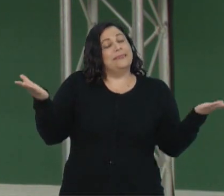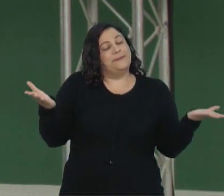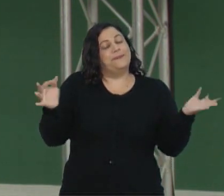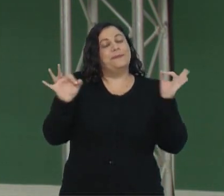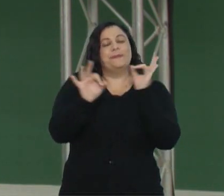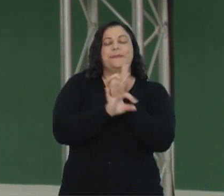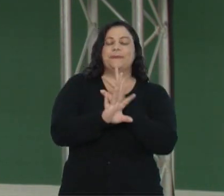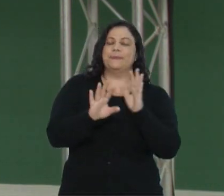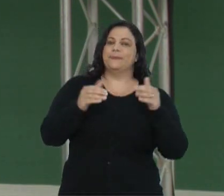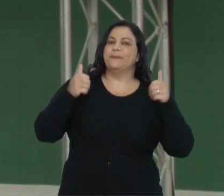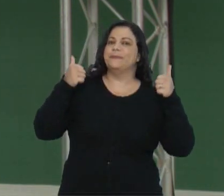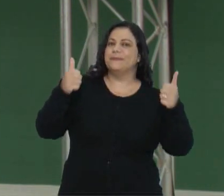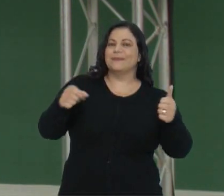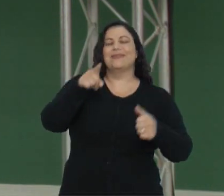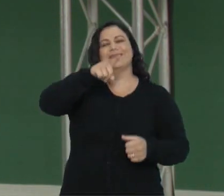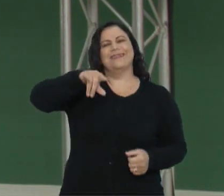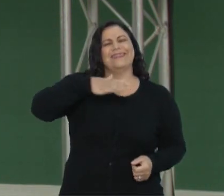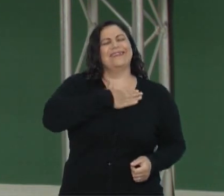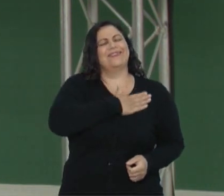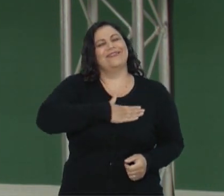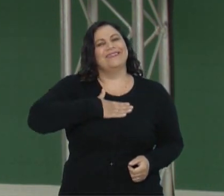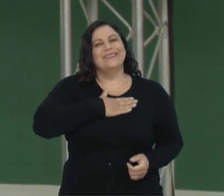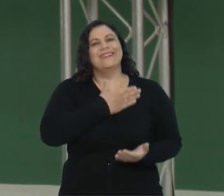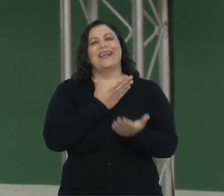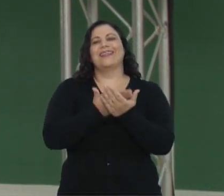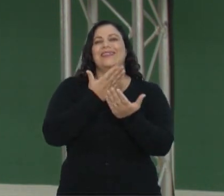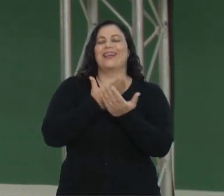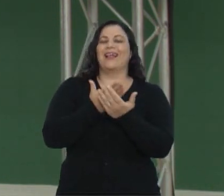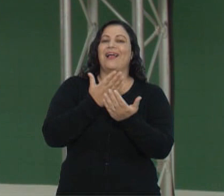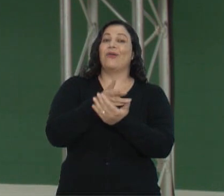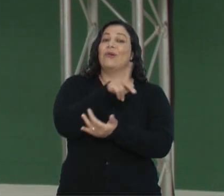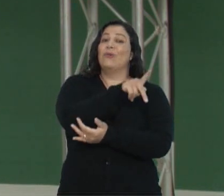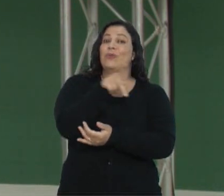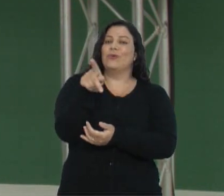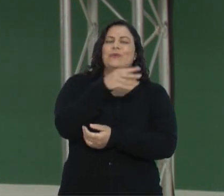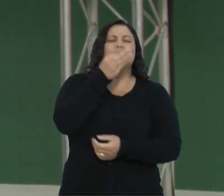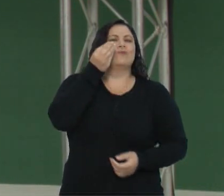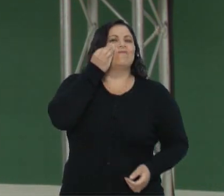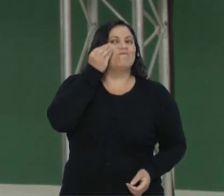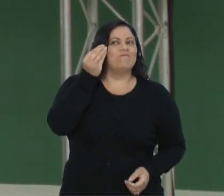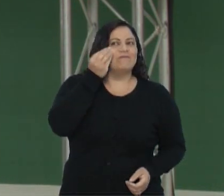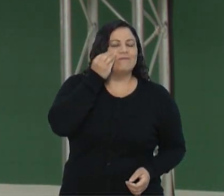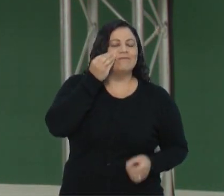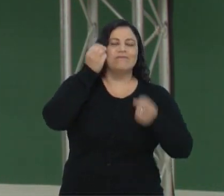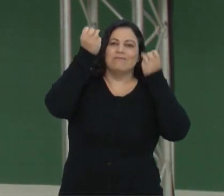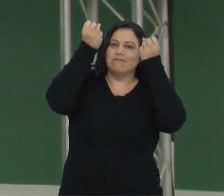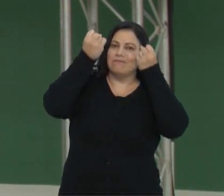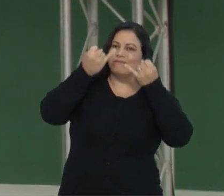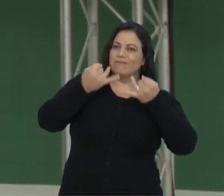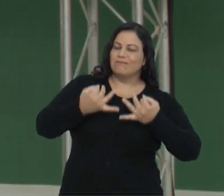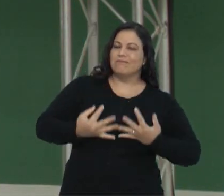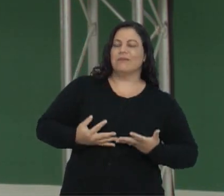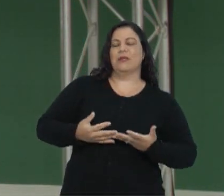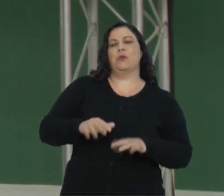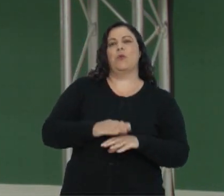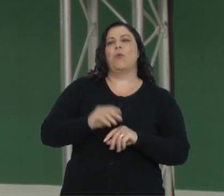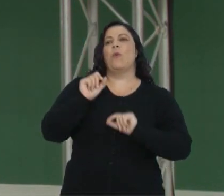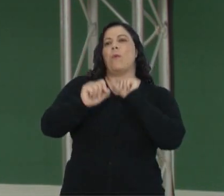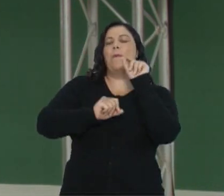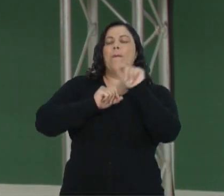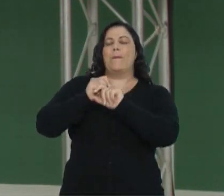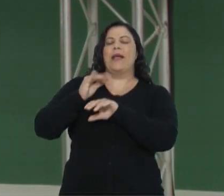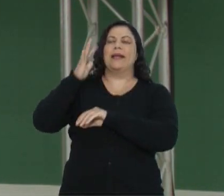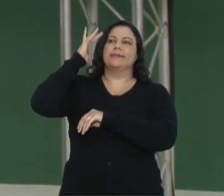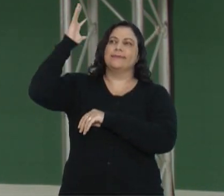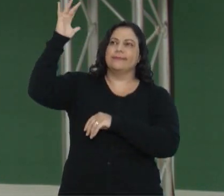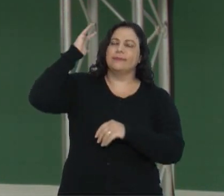pessoal. Espero que tenham gostado da aula, tenham aprendido pouco. O professor aqui tentou, assim, falar um pouco mais teórico de alguns compositores, mas